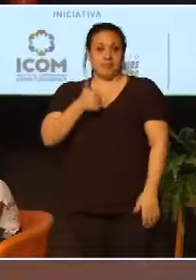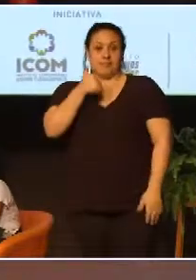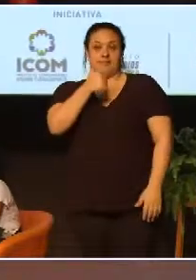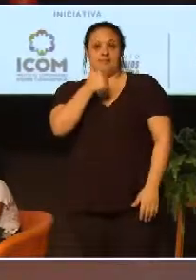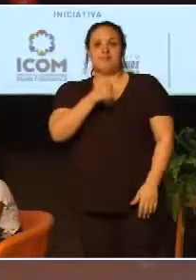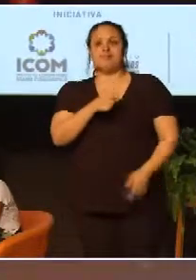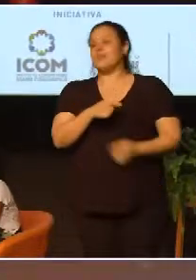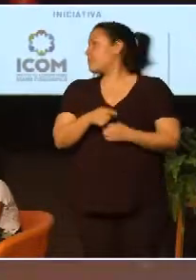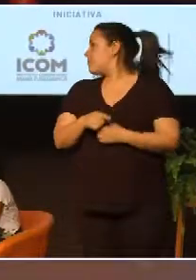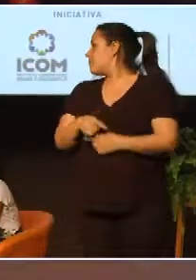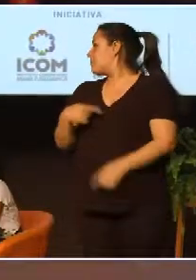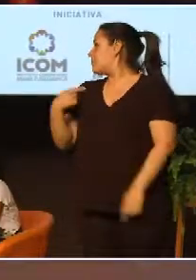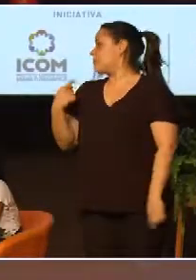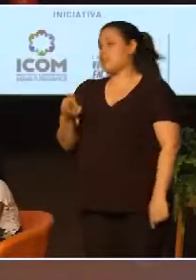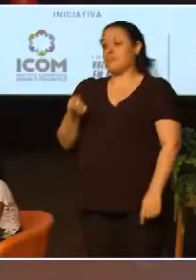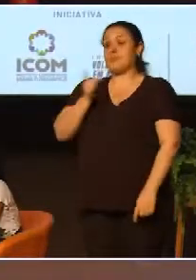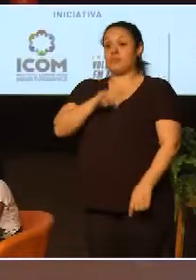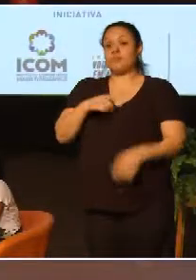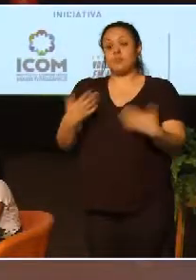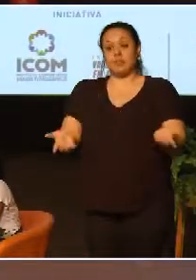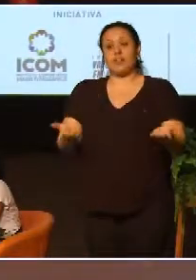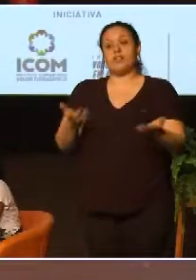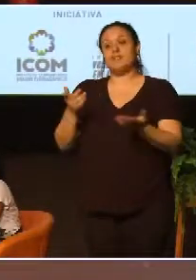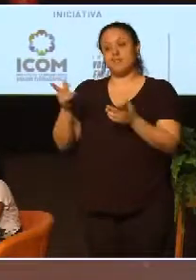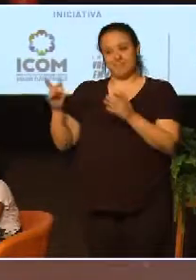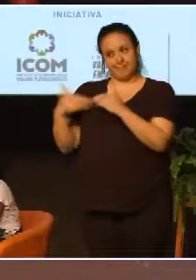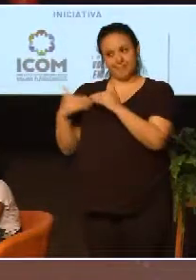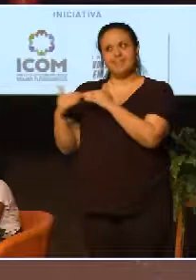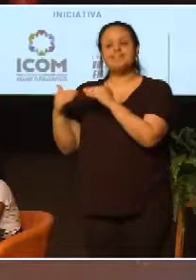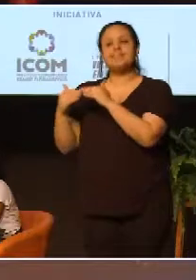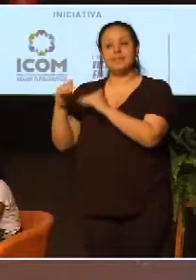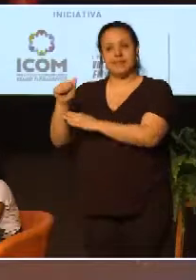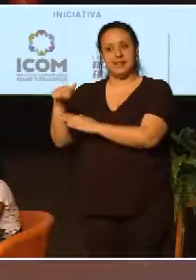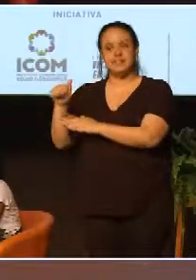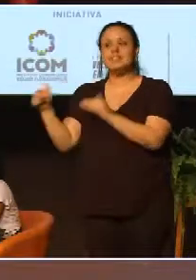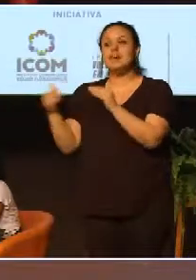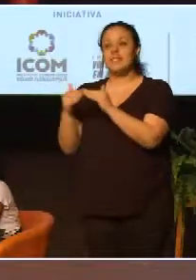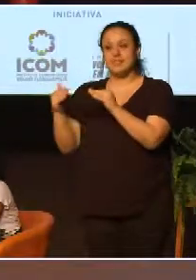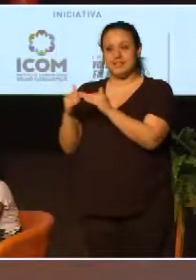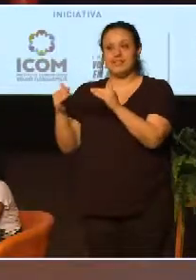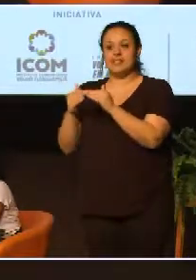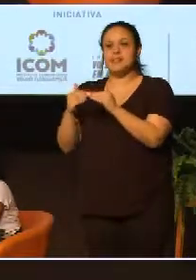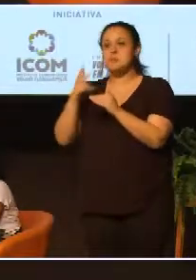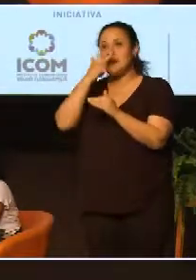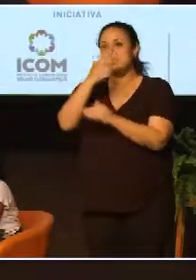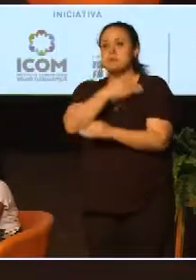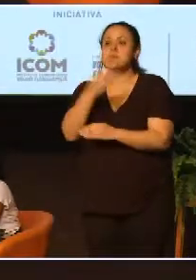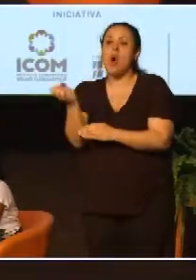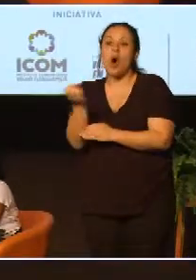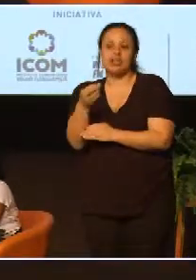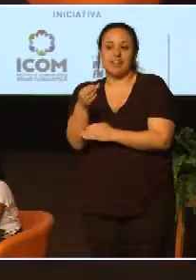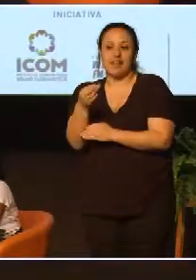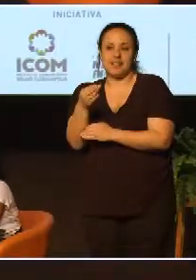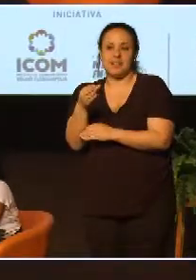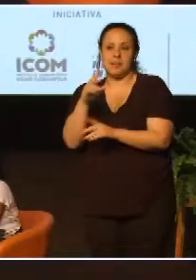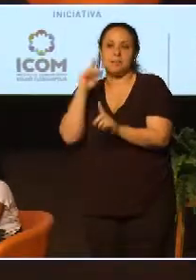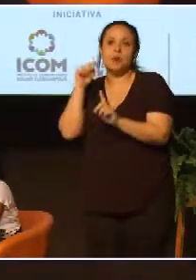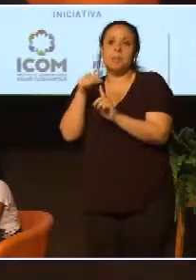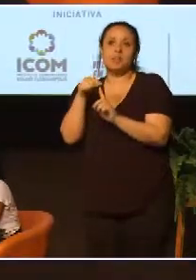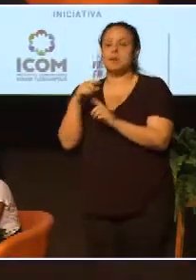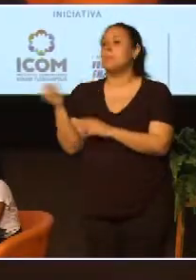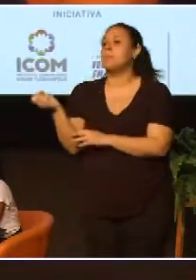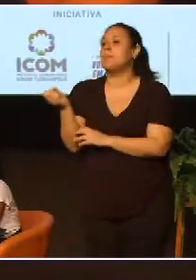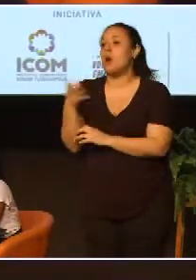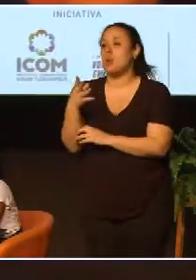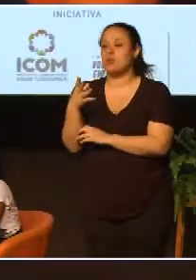Ana está falando. A gente está num momento em que o propósito está na moda, né? Assim como várias ondas, né?